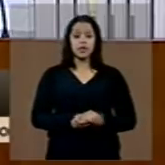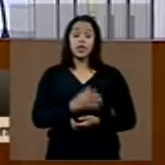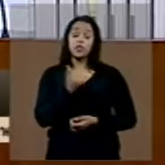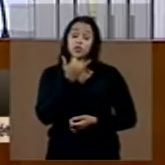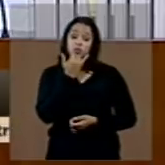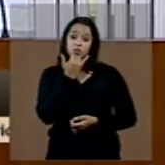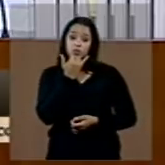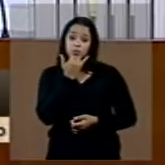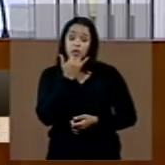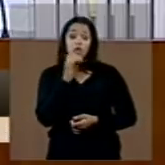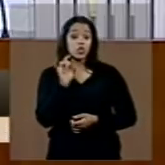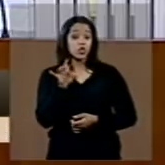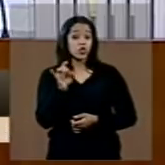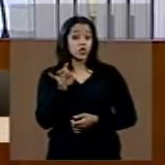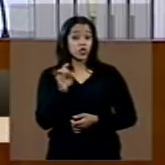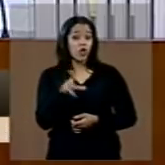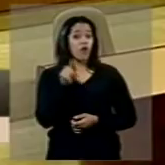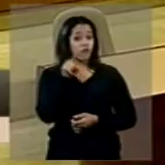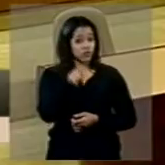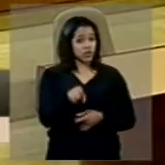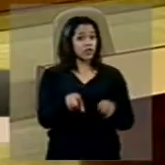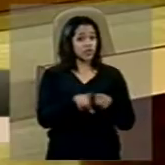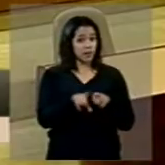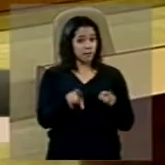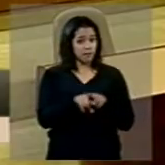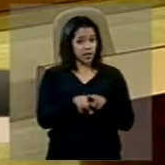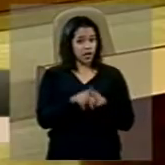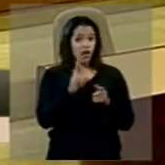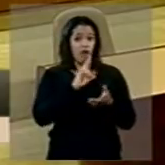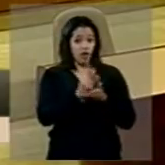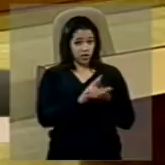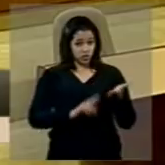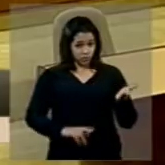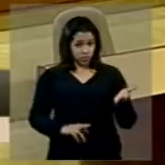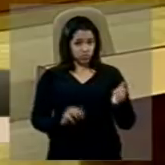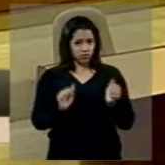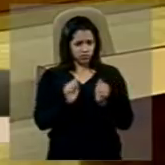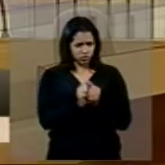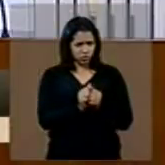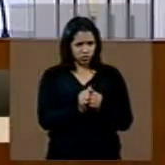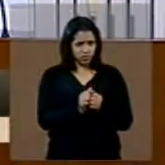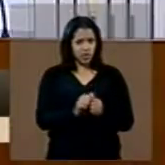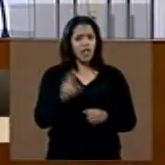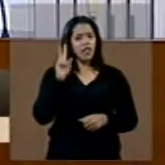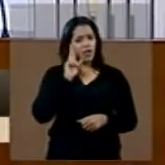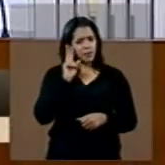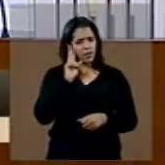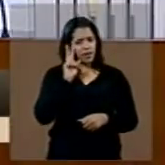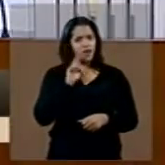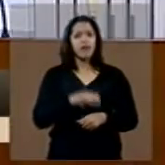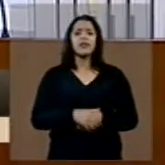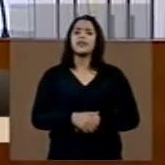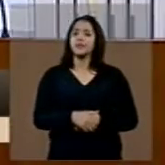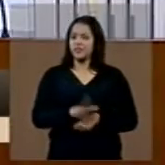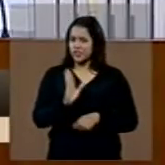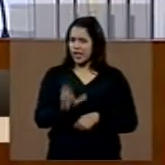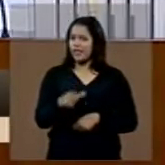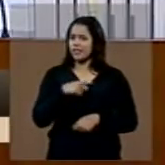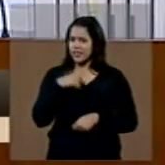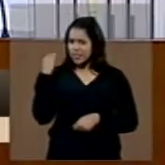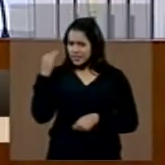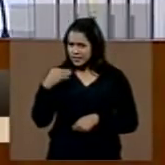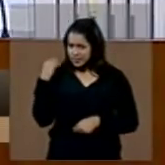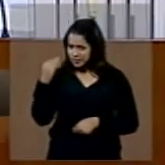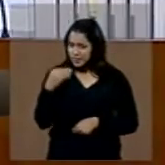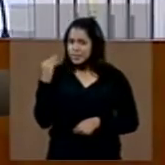para lembrar, Vossa Excelência está, então, acompanhando também o relator. Ah, sim, desculpe. Bem lembrado, Vossa Excelência. Vossa Excelência, com a experiência da